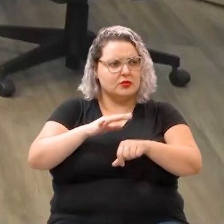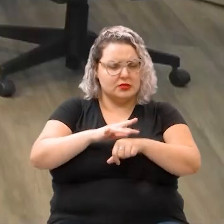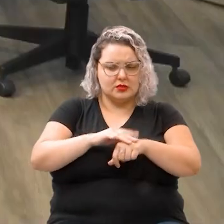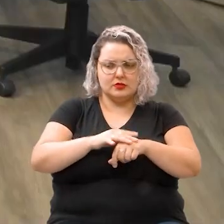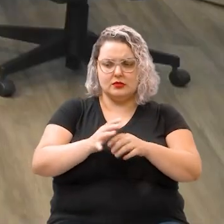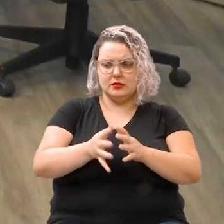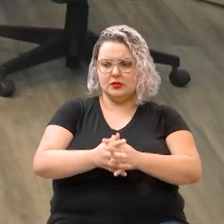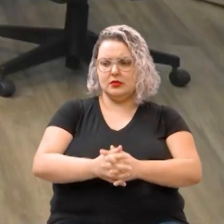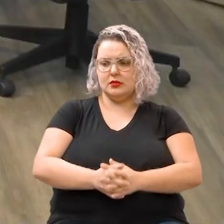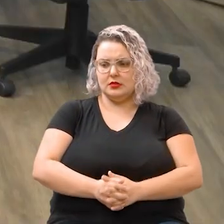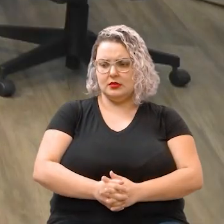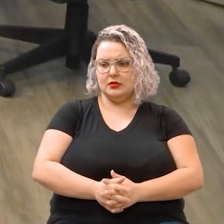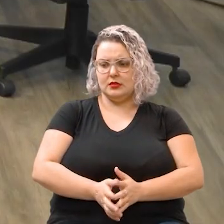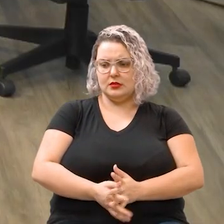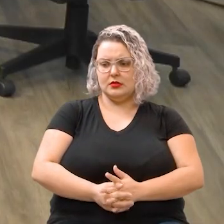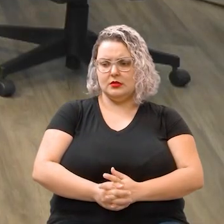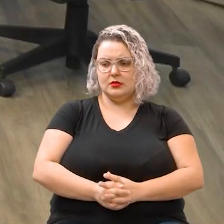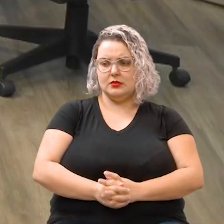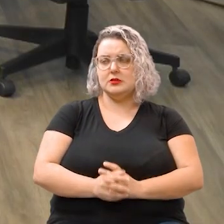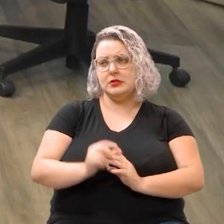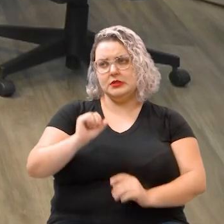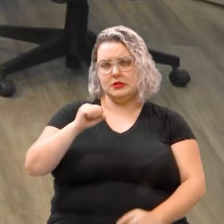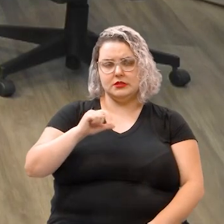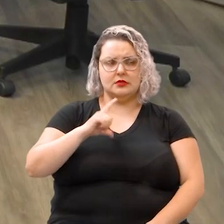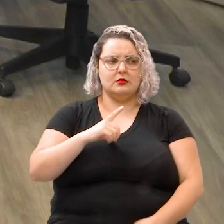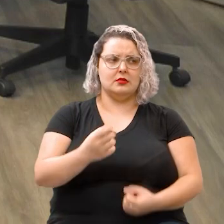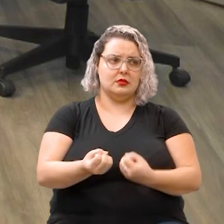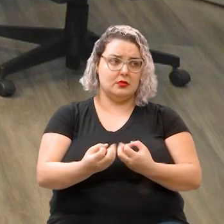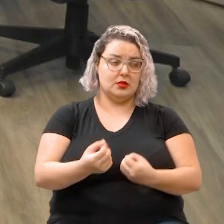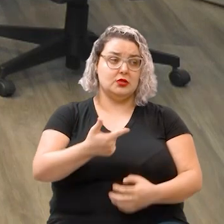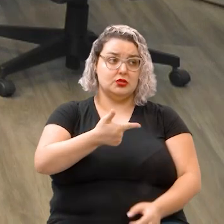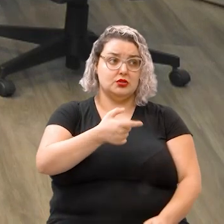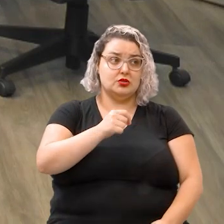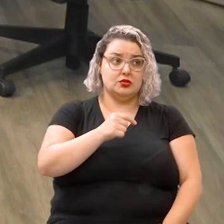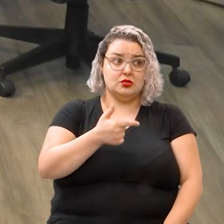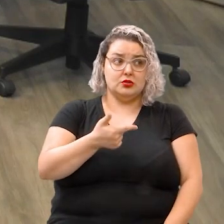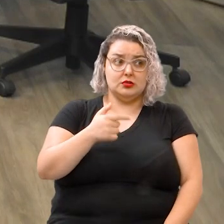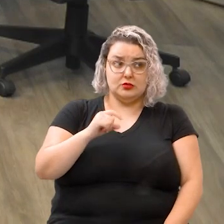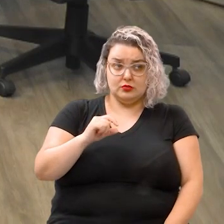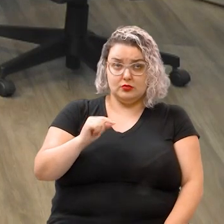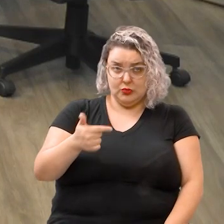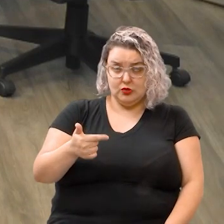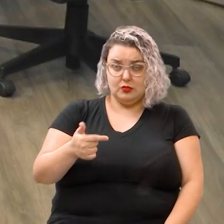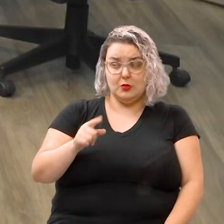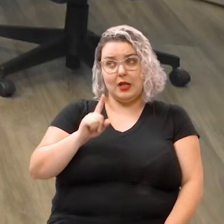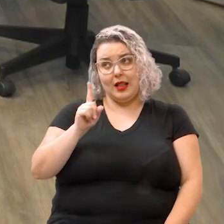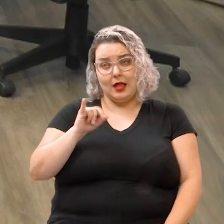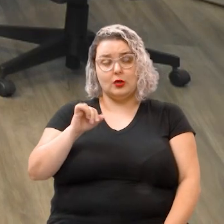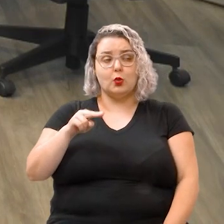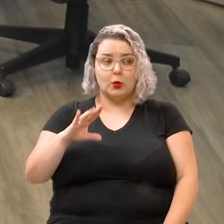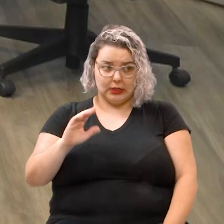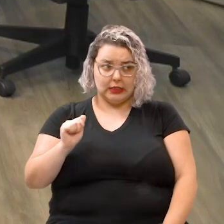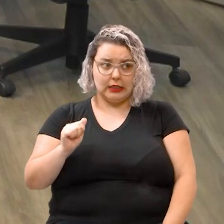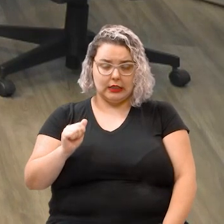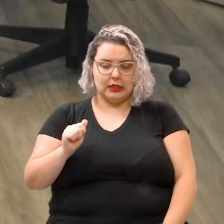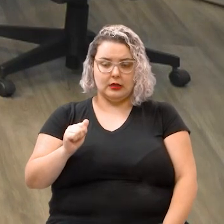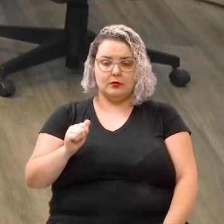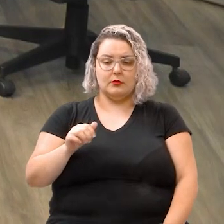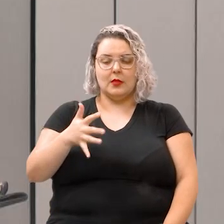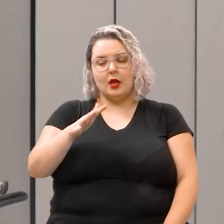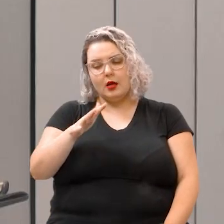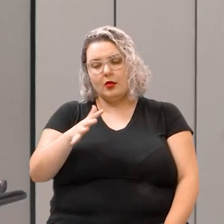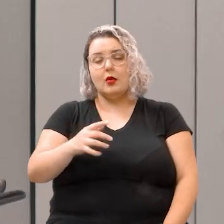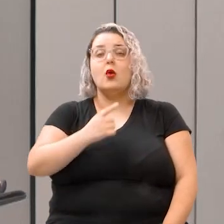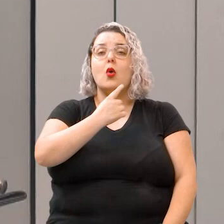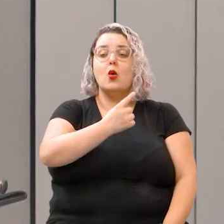doenças. Olha, eu tenho dados aqui de 2022 lá do INCA, que, olha, estima-se